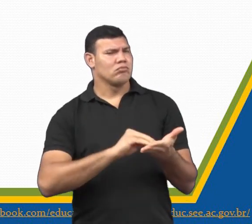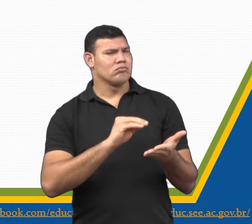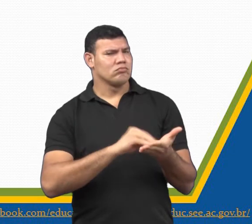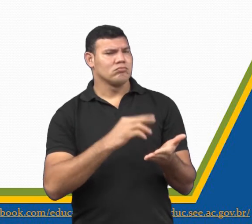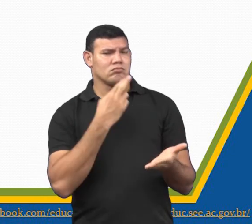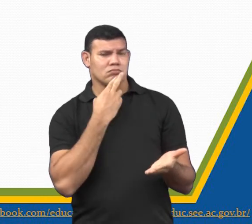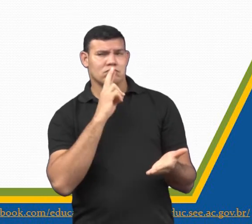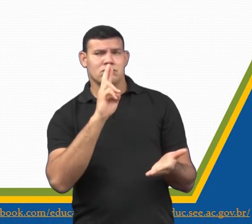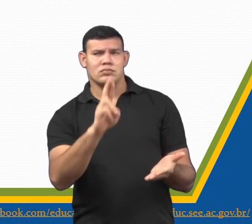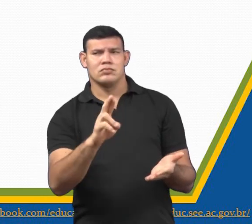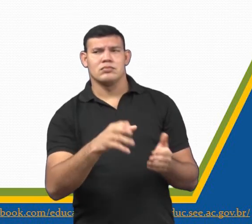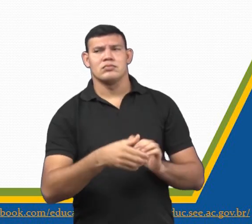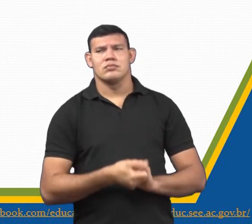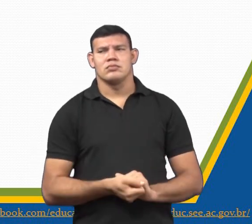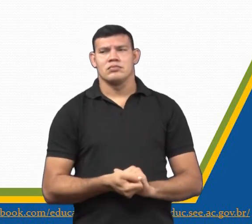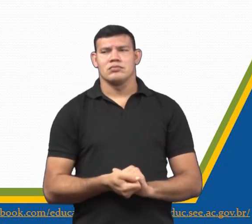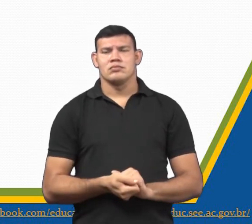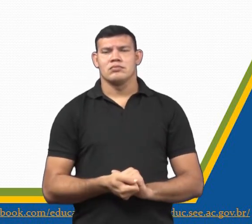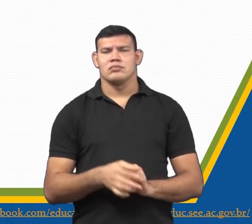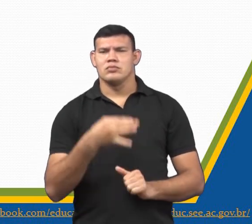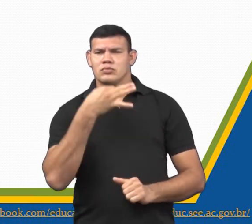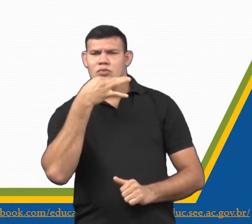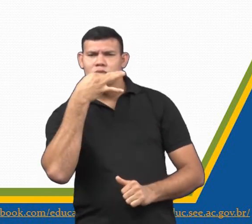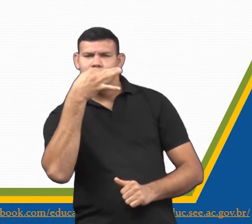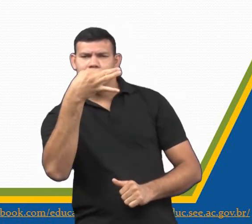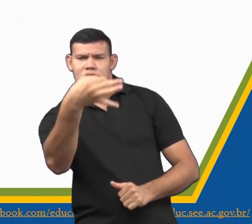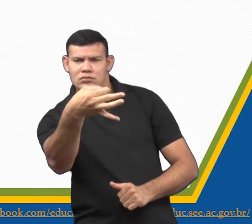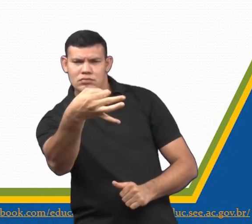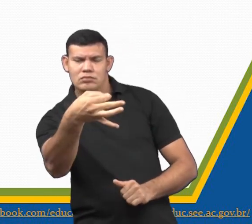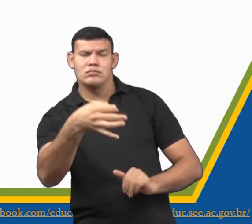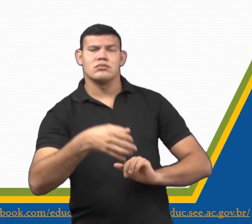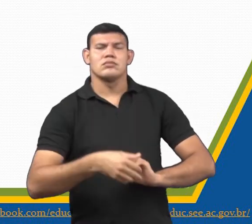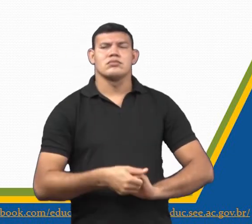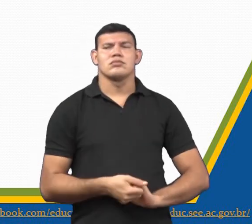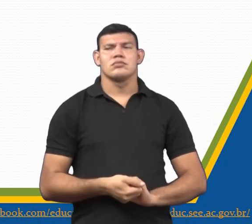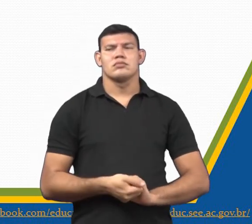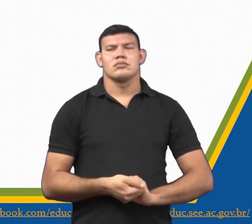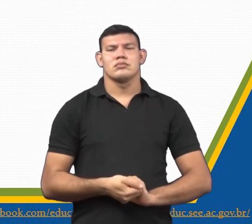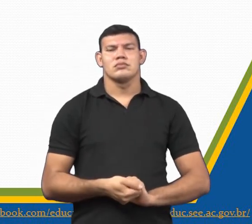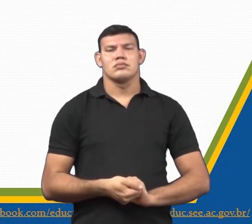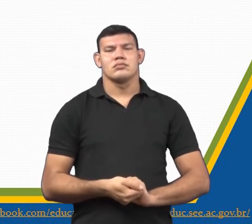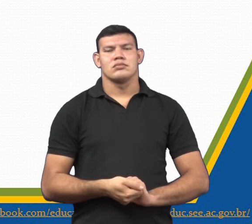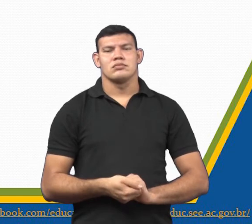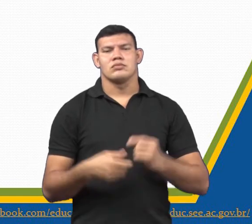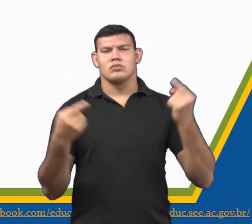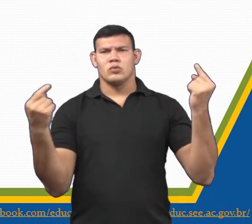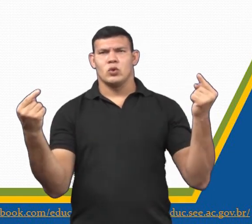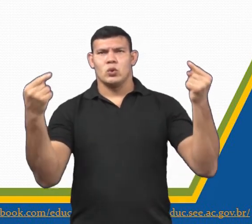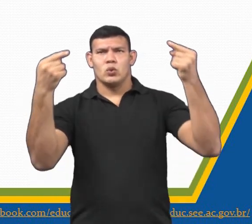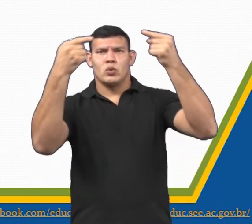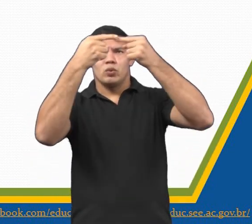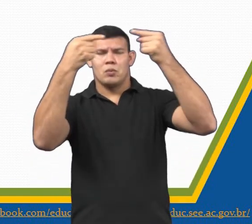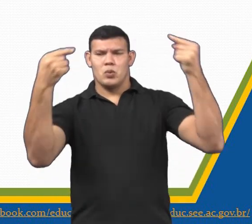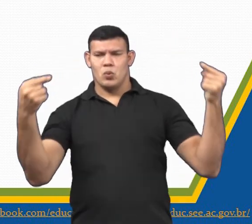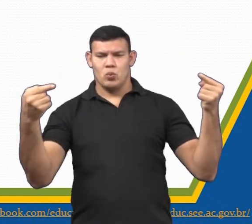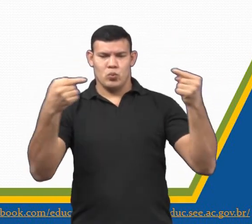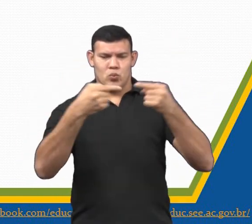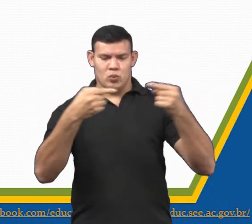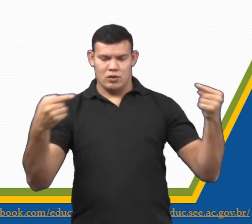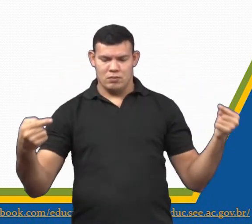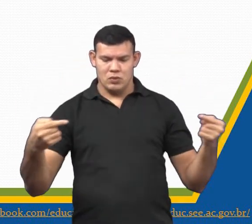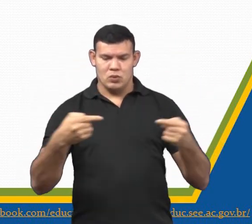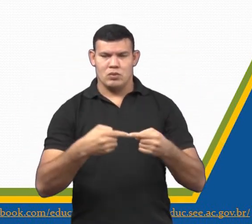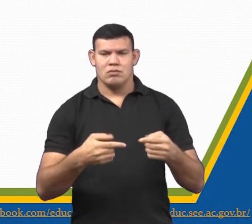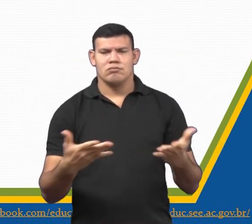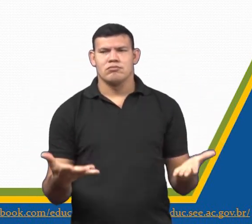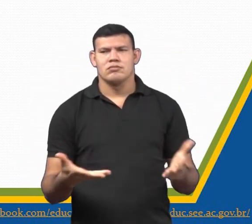resposta? Qual delas está expressando uma opinião? Qual é que está perguntando? É claro, gente, olha o